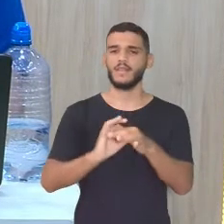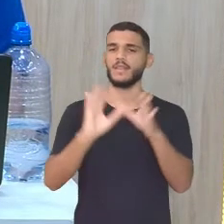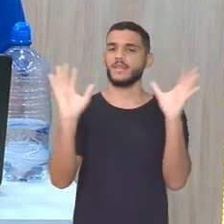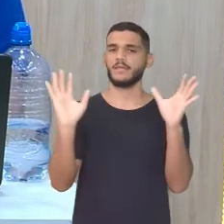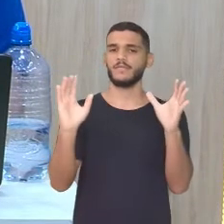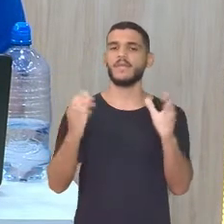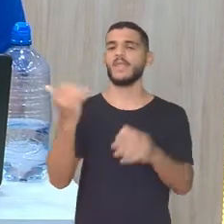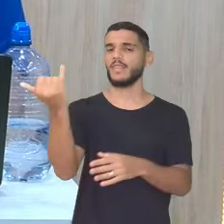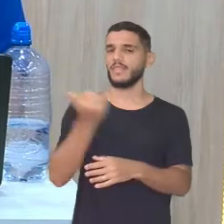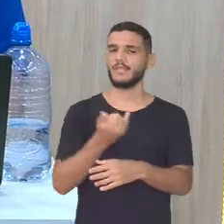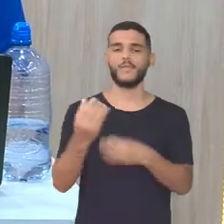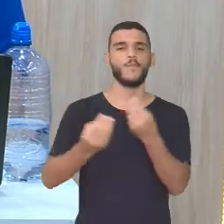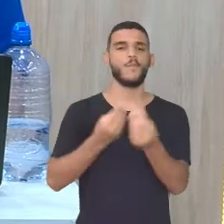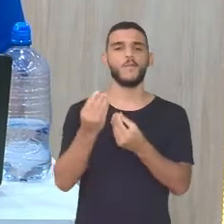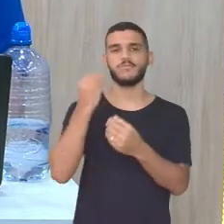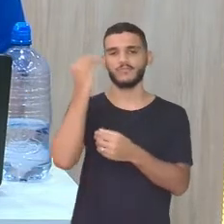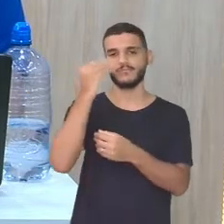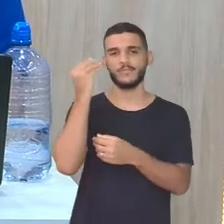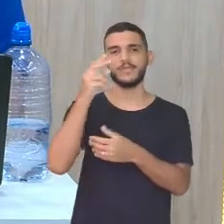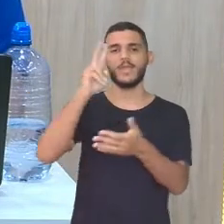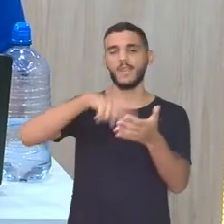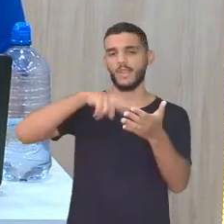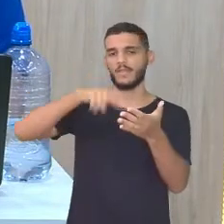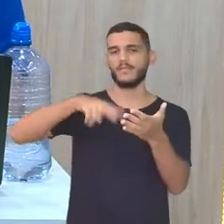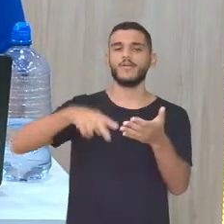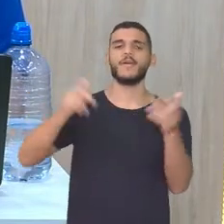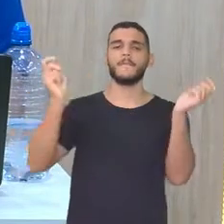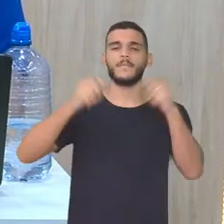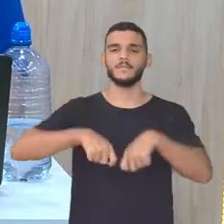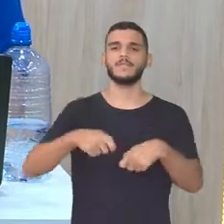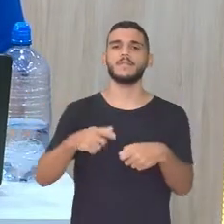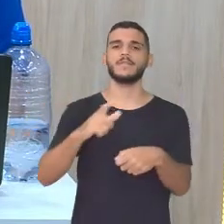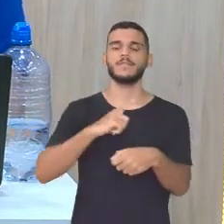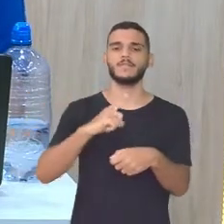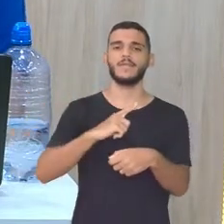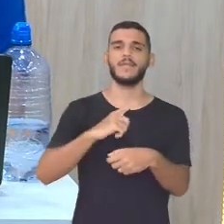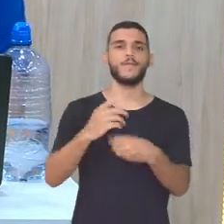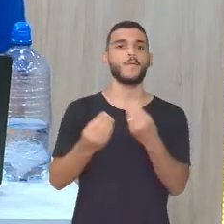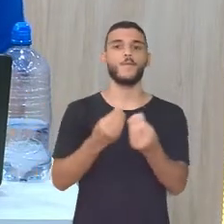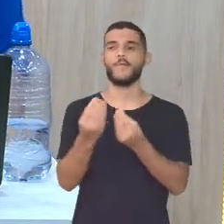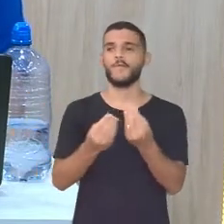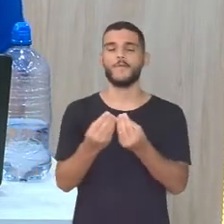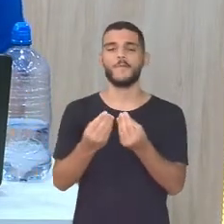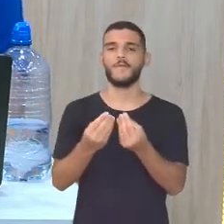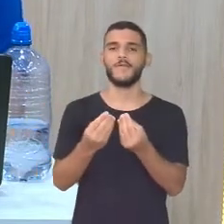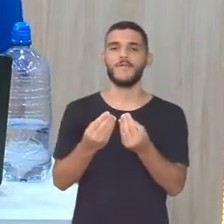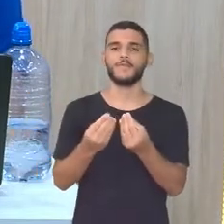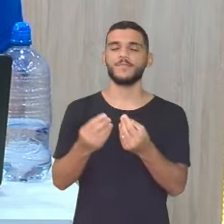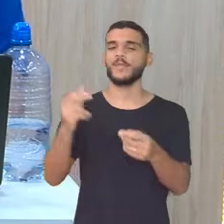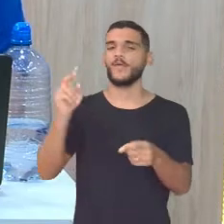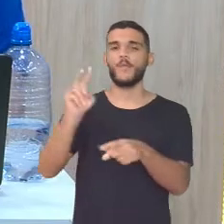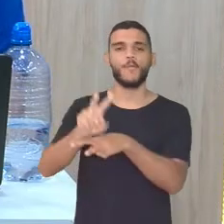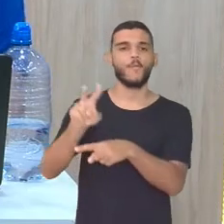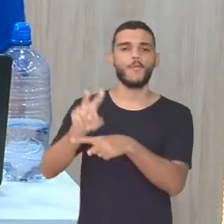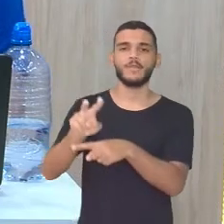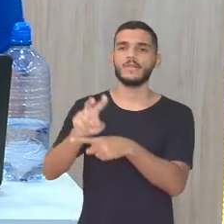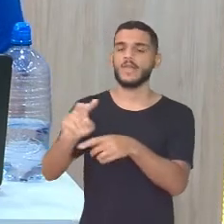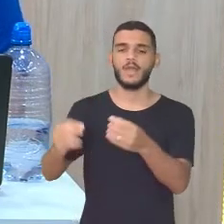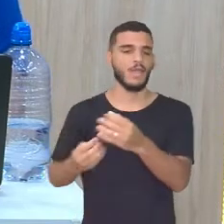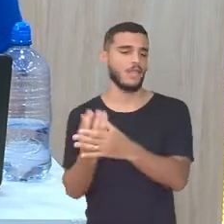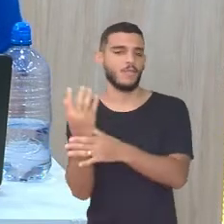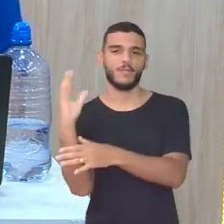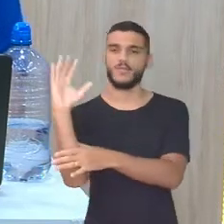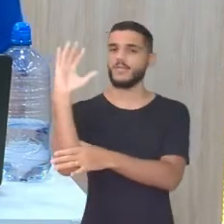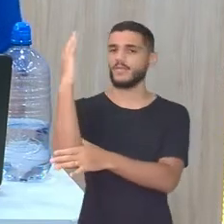E conta pra gente como é a experiência de leitura para vocês. Lá vocês podem cultivar uma floresta de verdade, né? Por meio das leituras. Cada livro que você